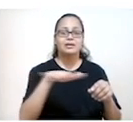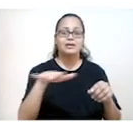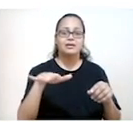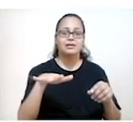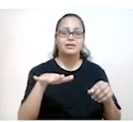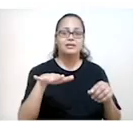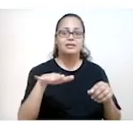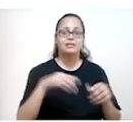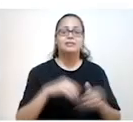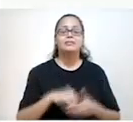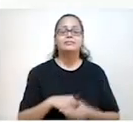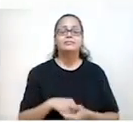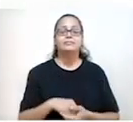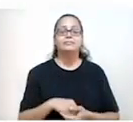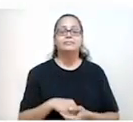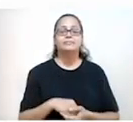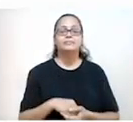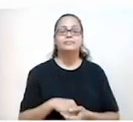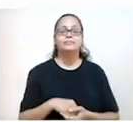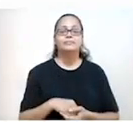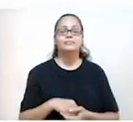gente já estudou.